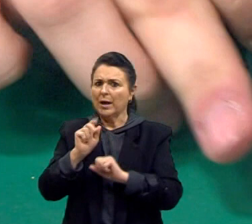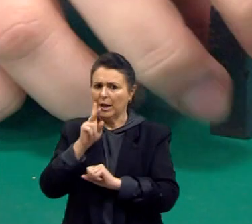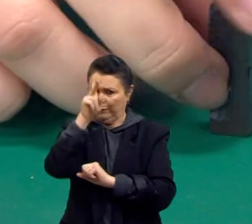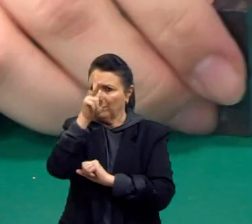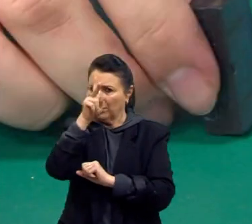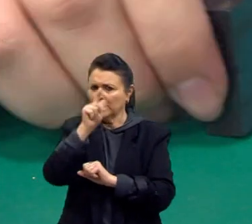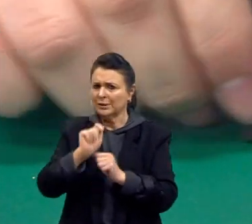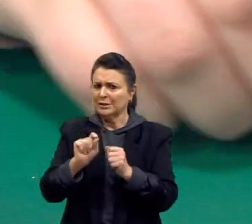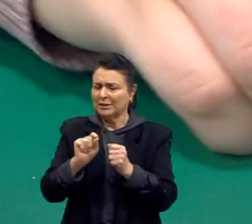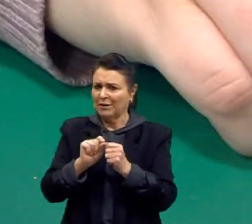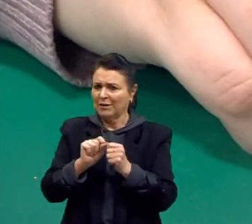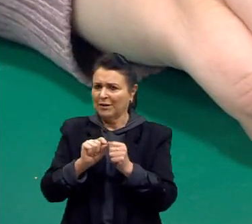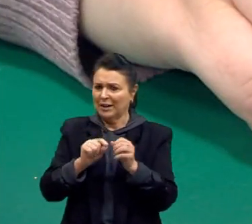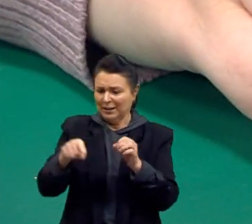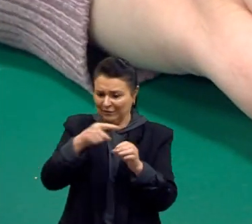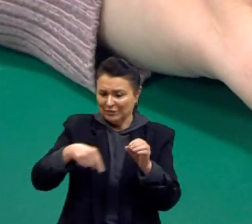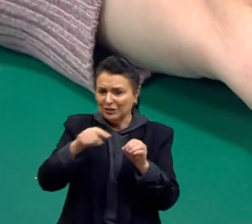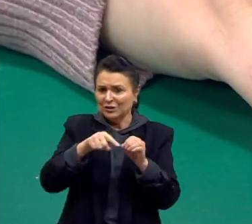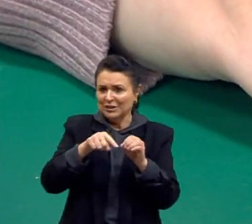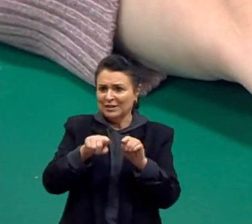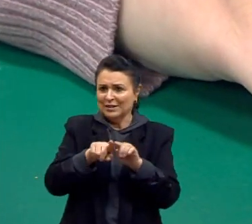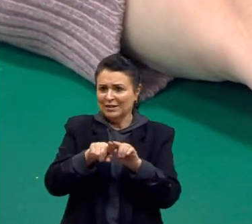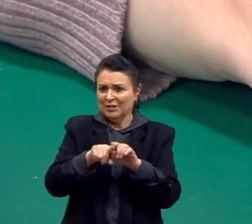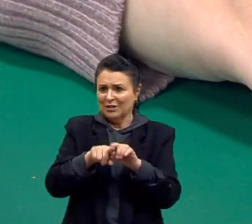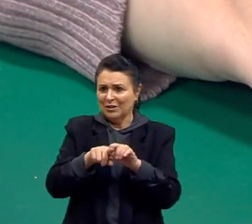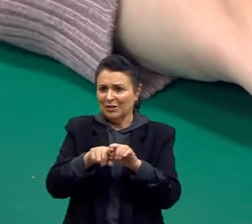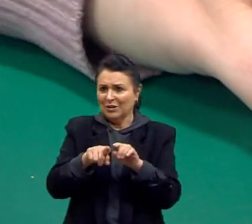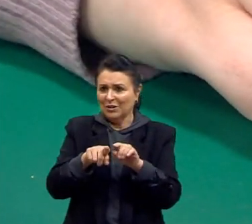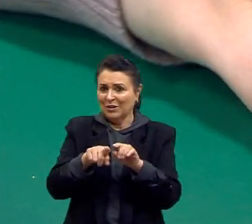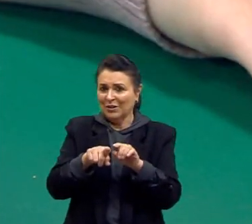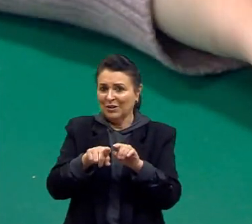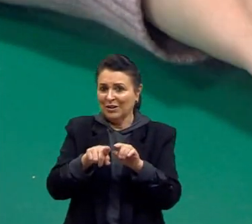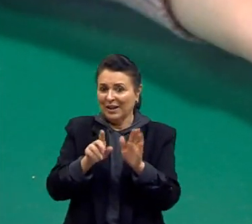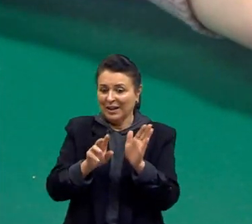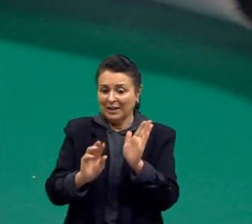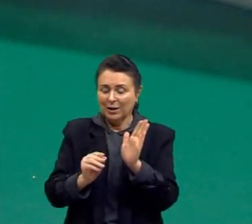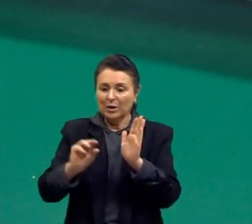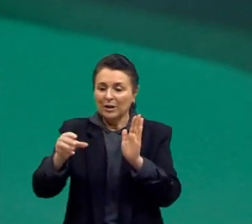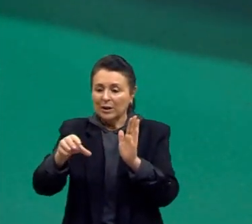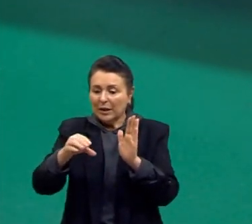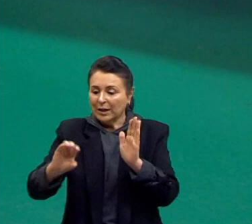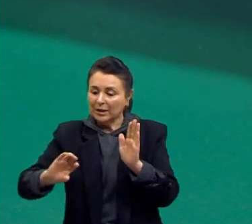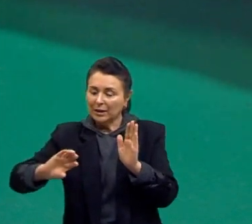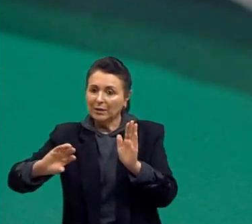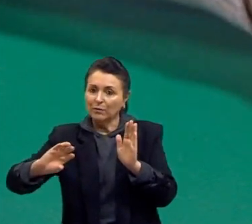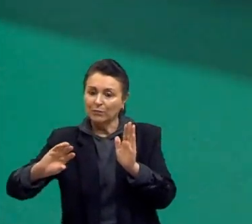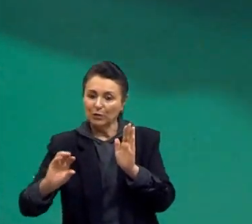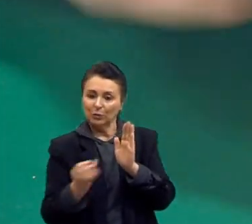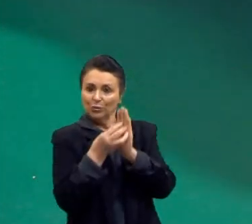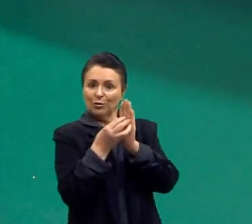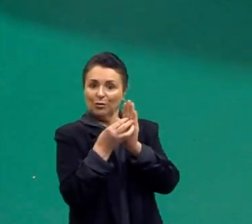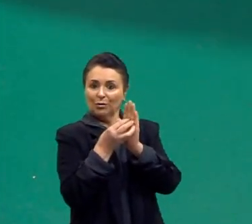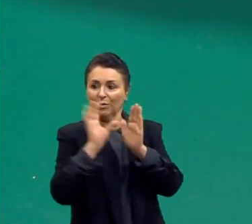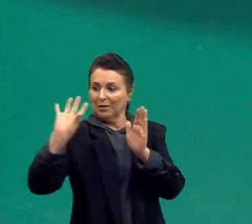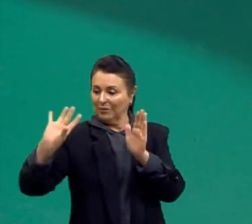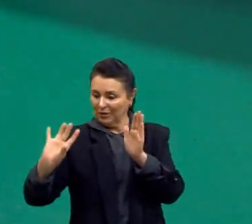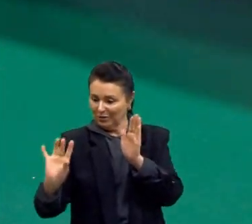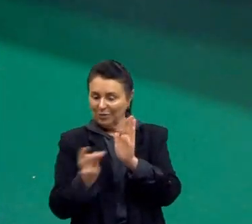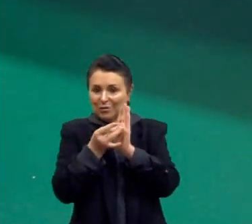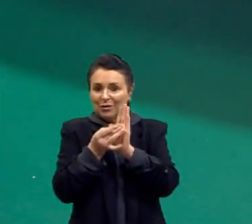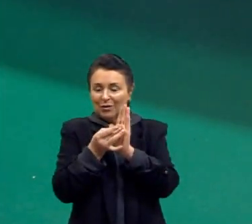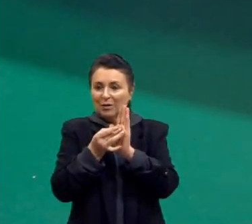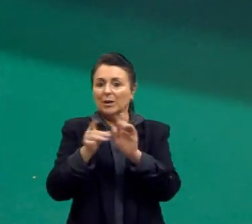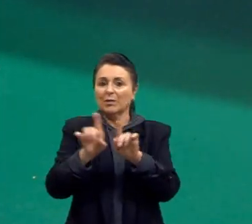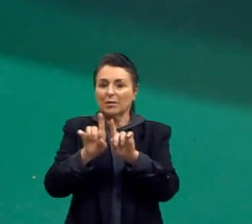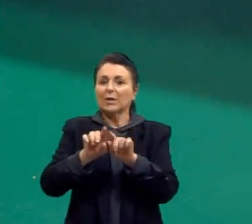fortinho ele acaba gerando ó Então veja aqui ó de início ó e levantou tentar se afastar mas nesse movimento ele